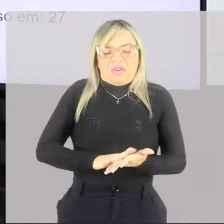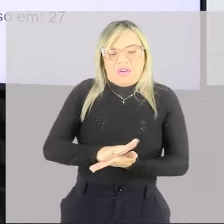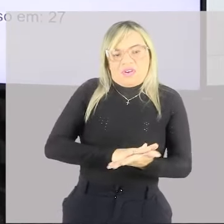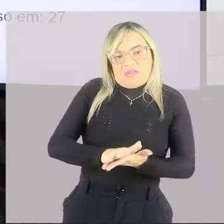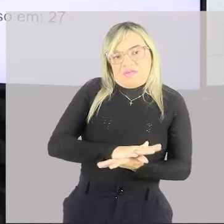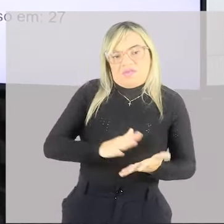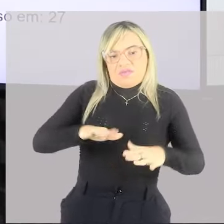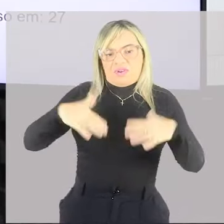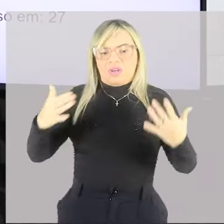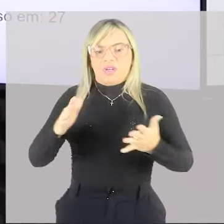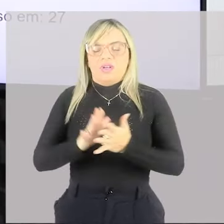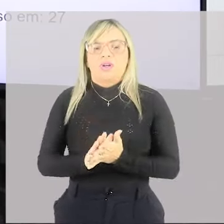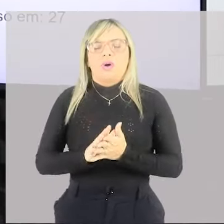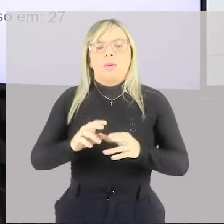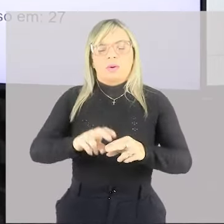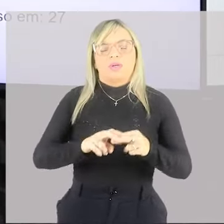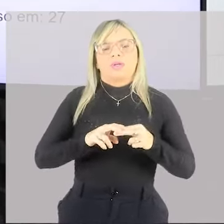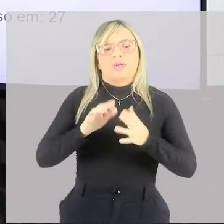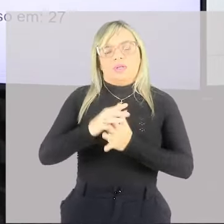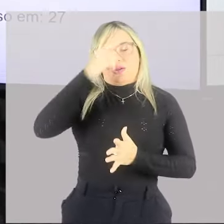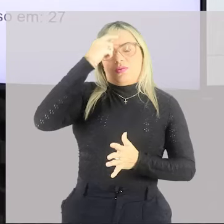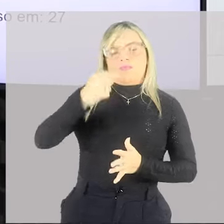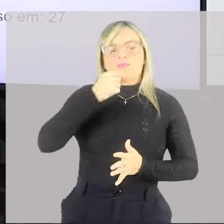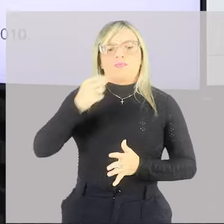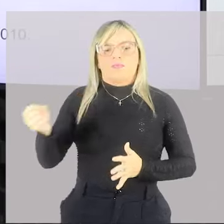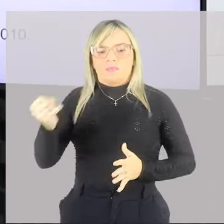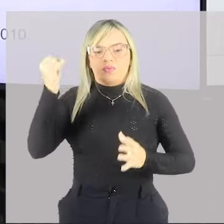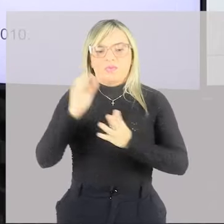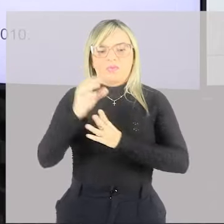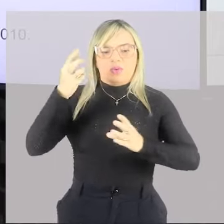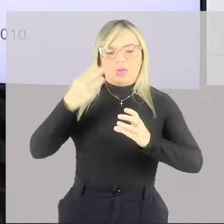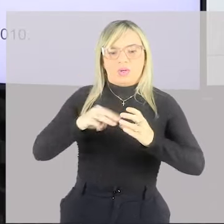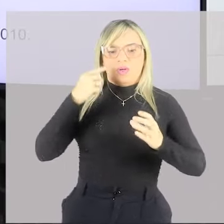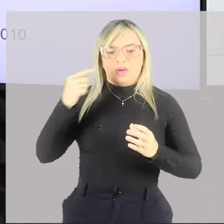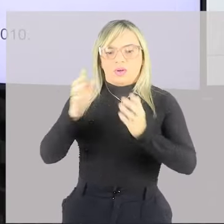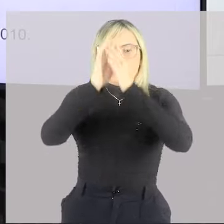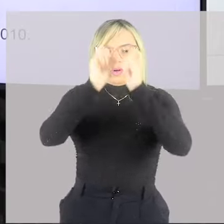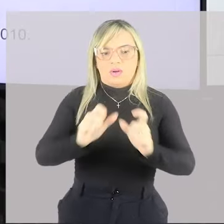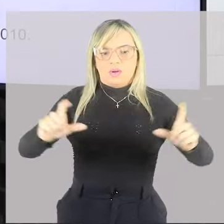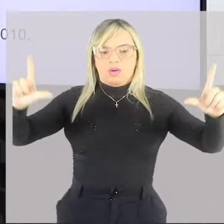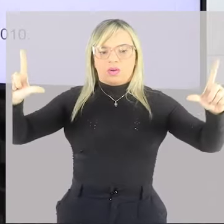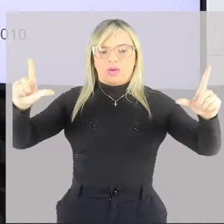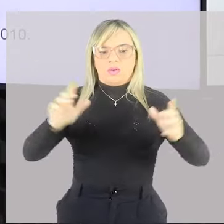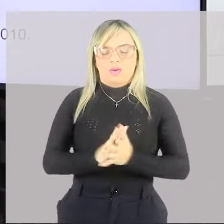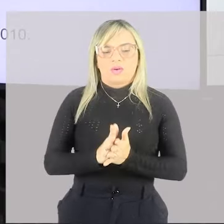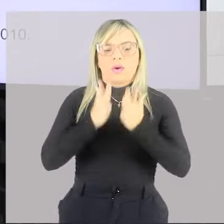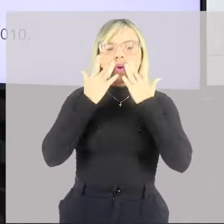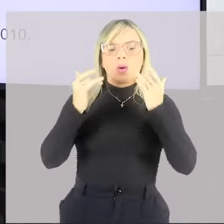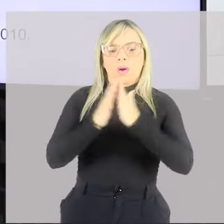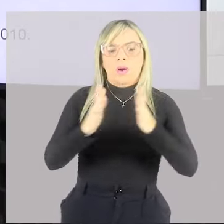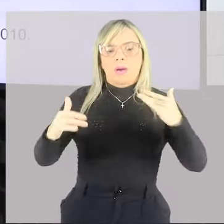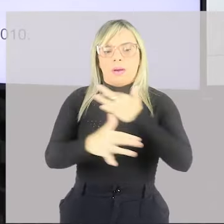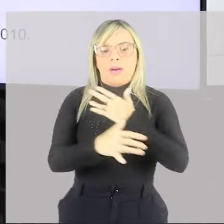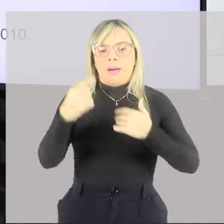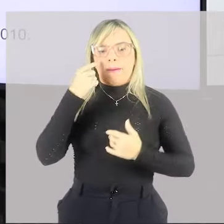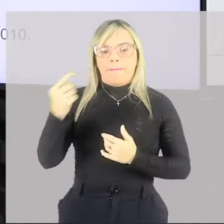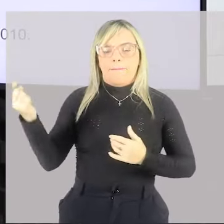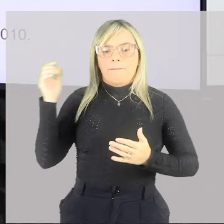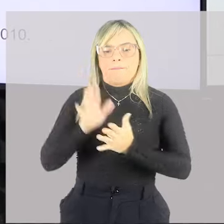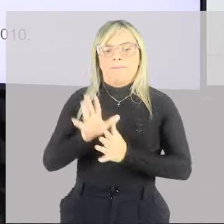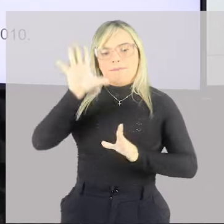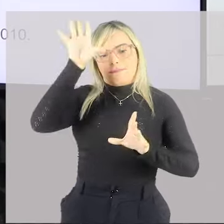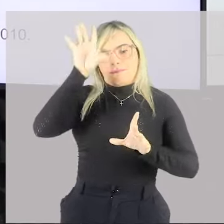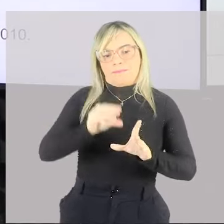passam a ser importantes Então toca do salit no Piauí arte urbana né do uma foto dieg